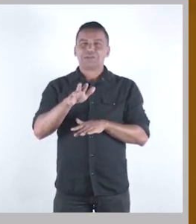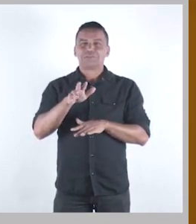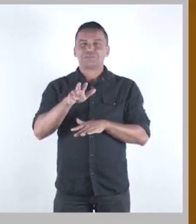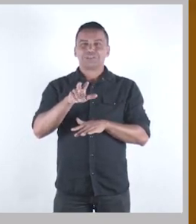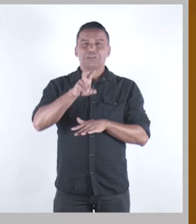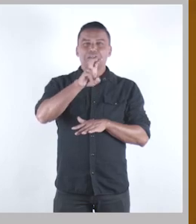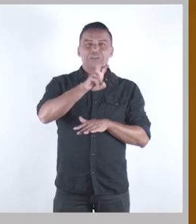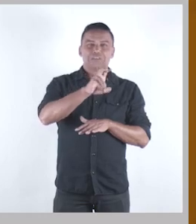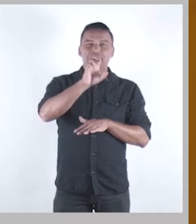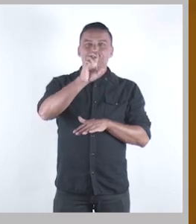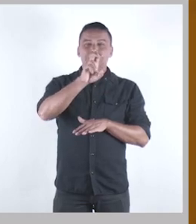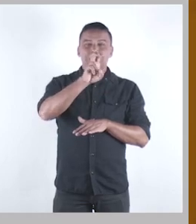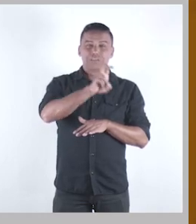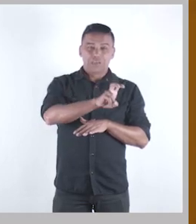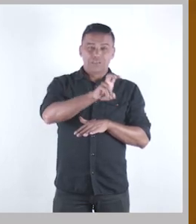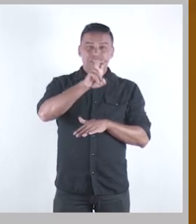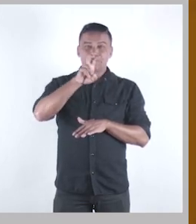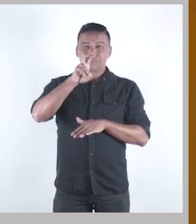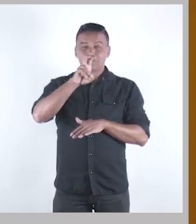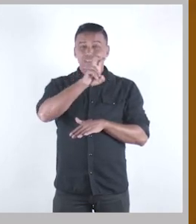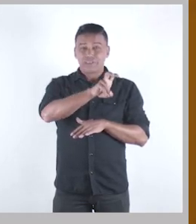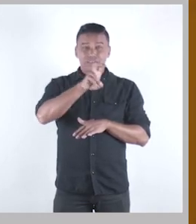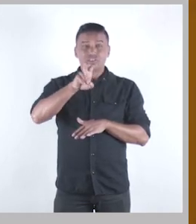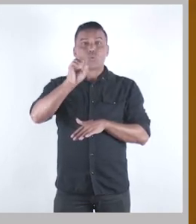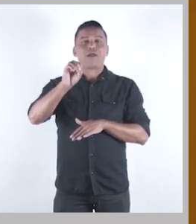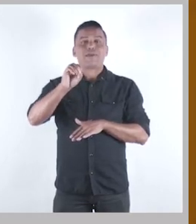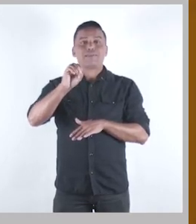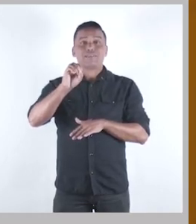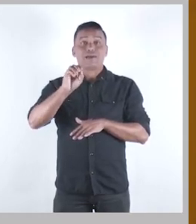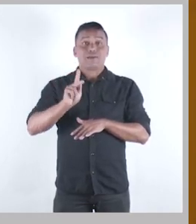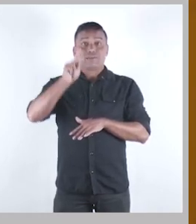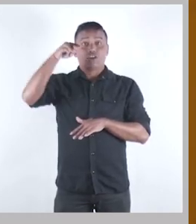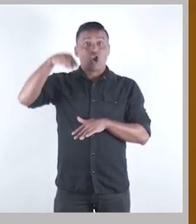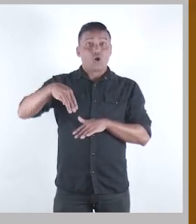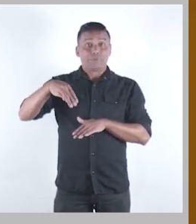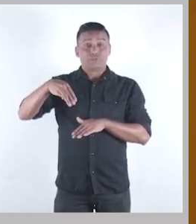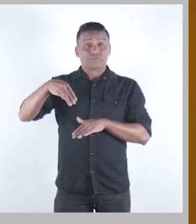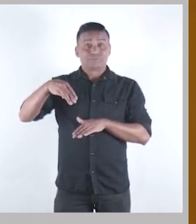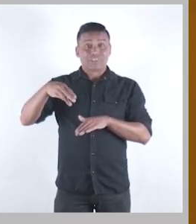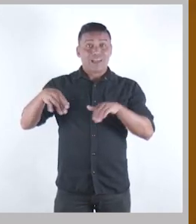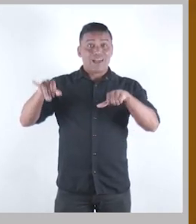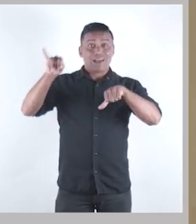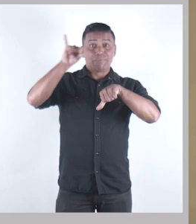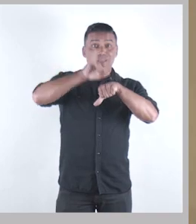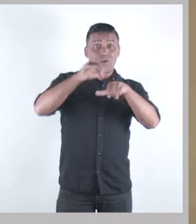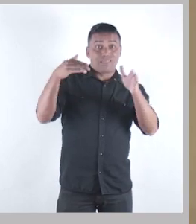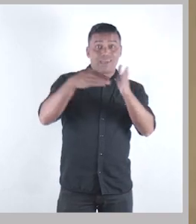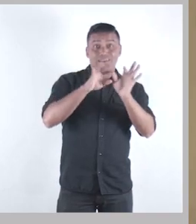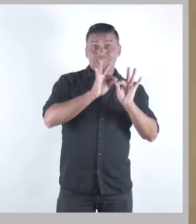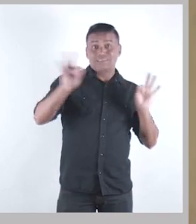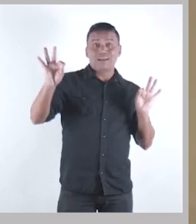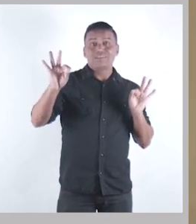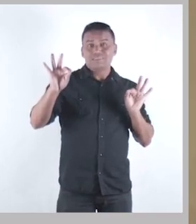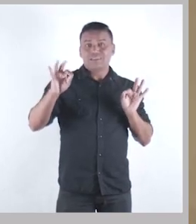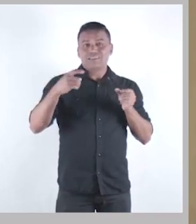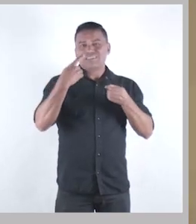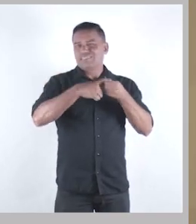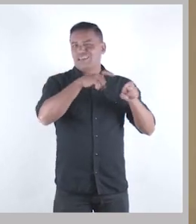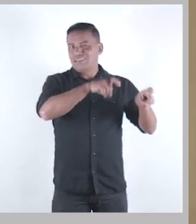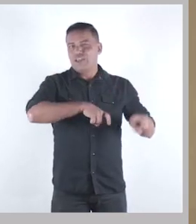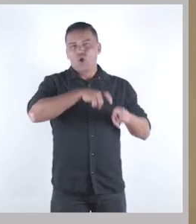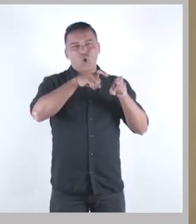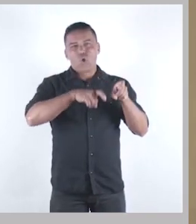550 quilómetros daqui da capital, e nós não estávamos na cidade de Inhambane anterior, portanto mais uns